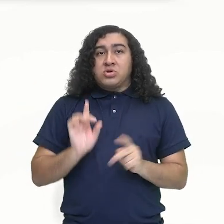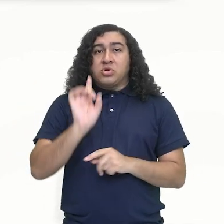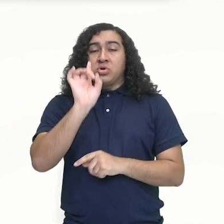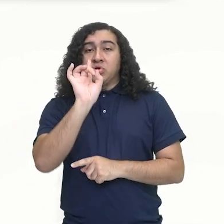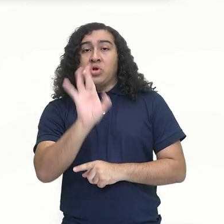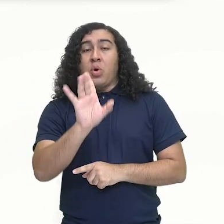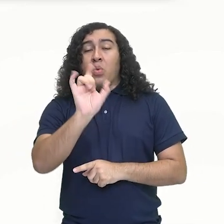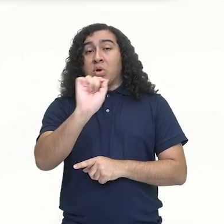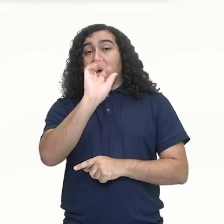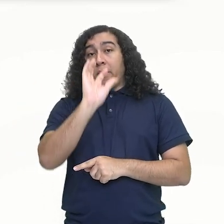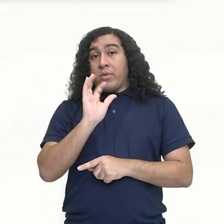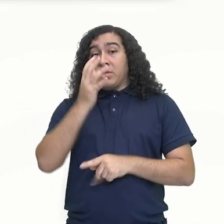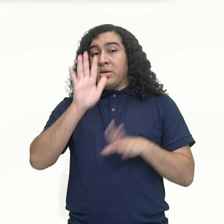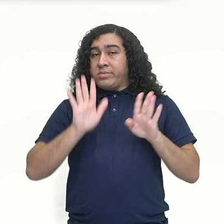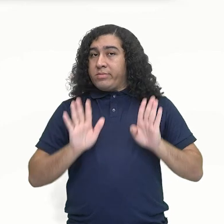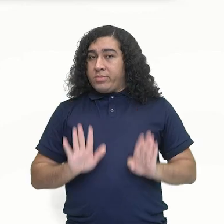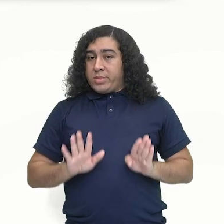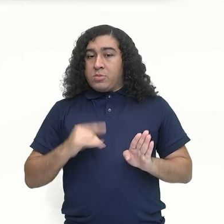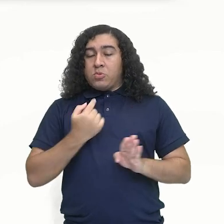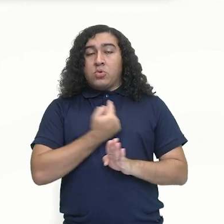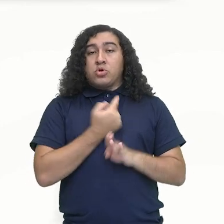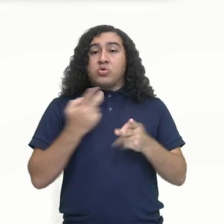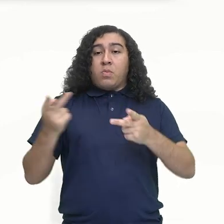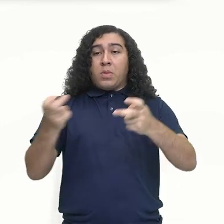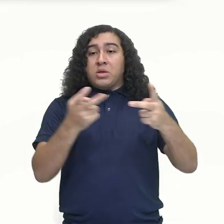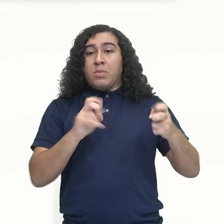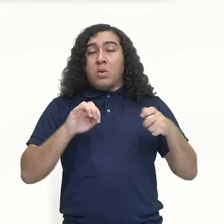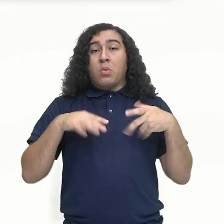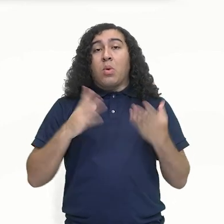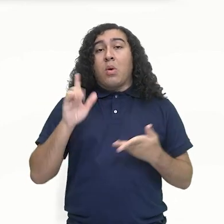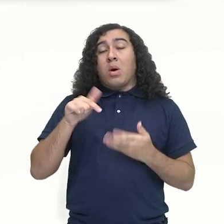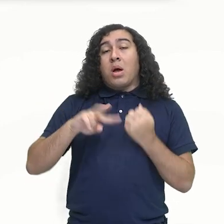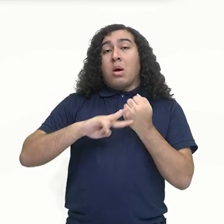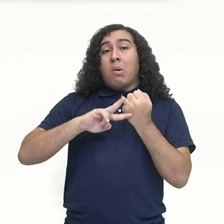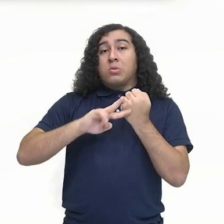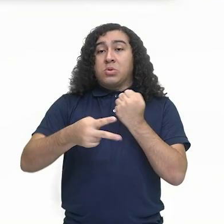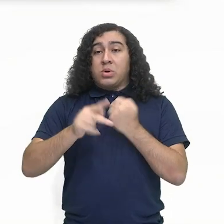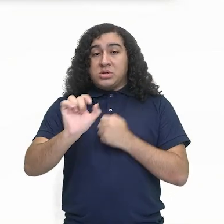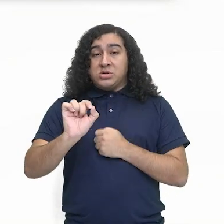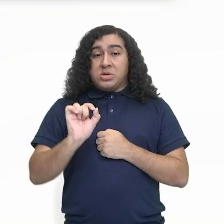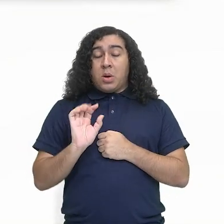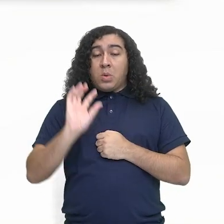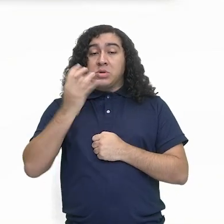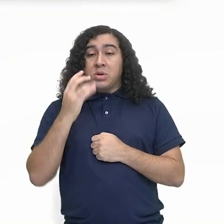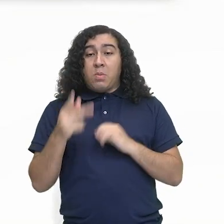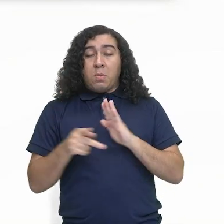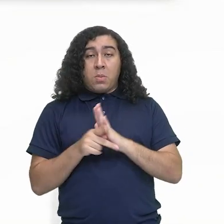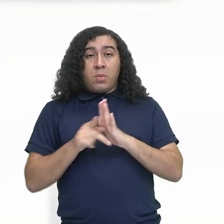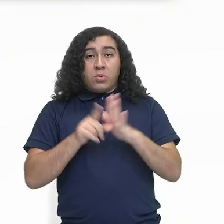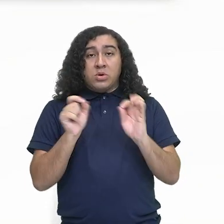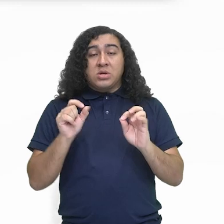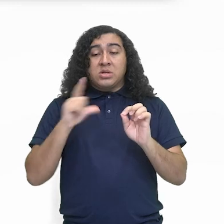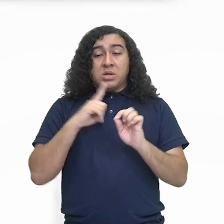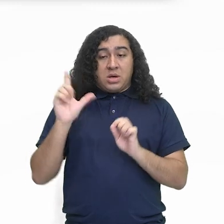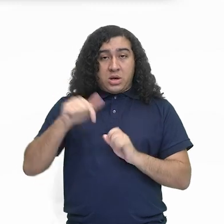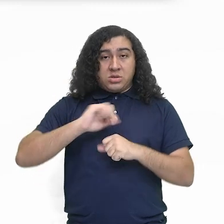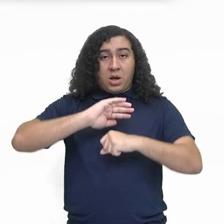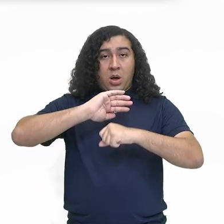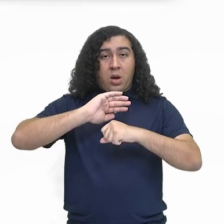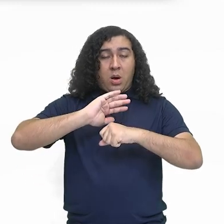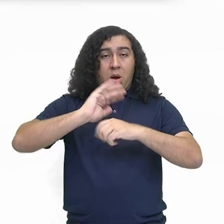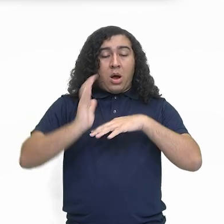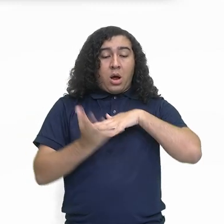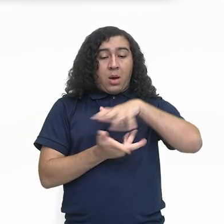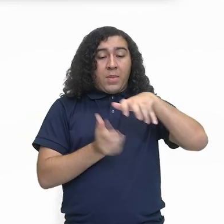que está acontecendo, né? A gente vai ver aí quais são as causas, né, da redução dessa camada de